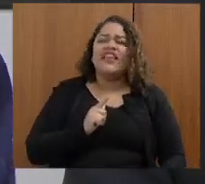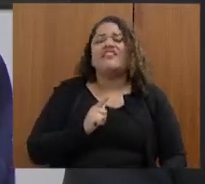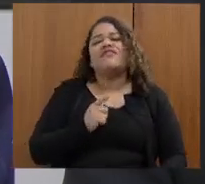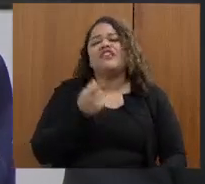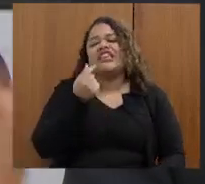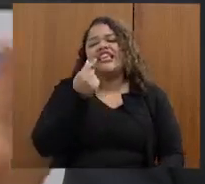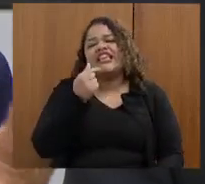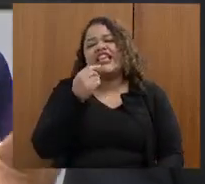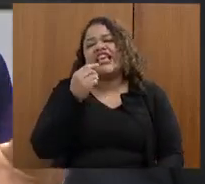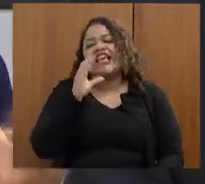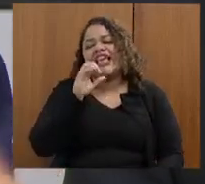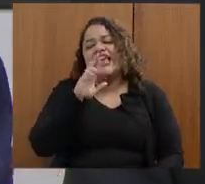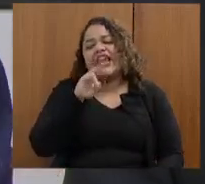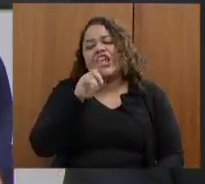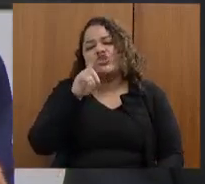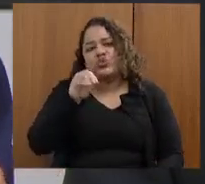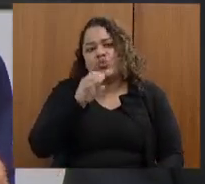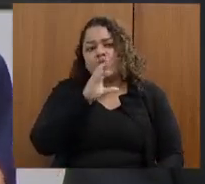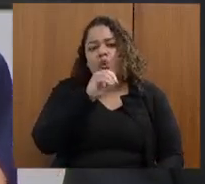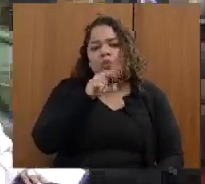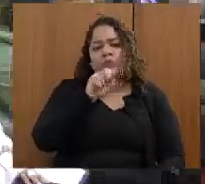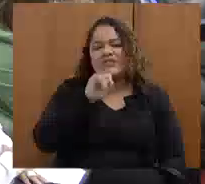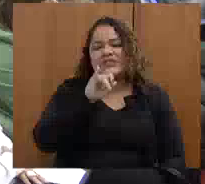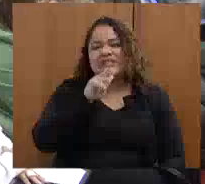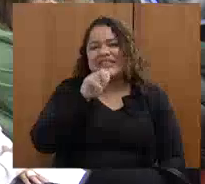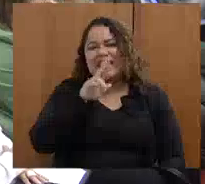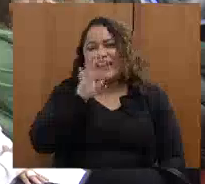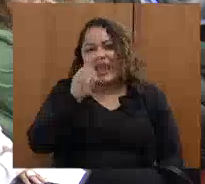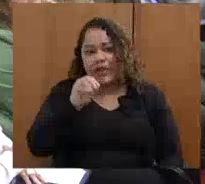que foi descontado e não receberam